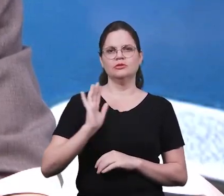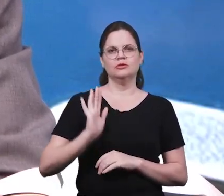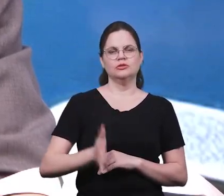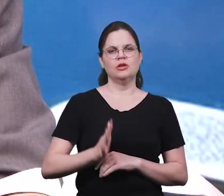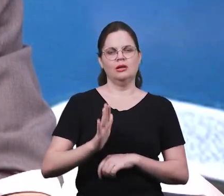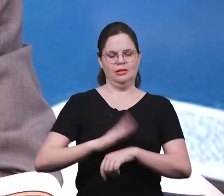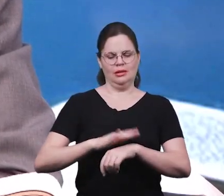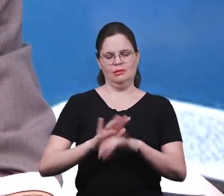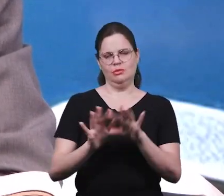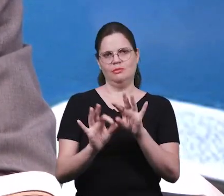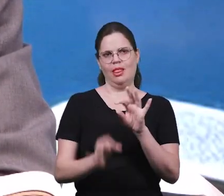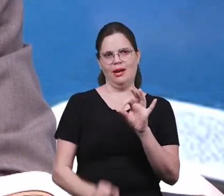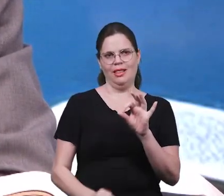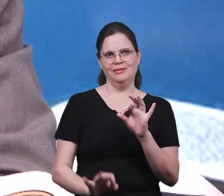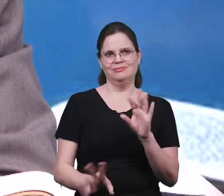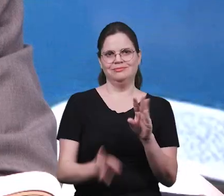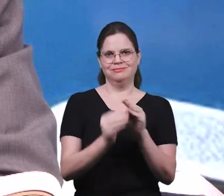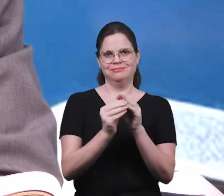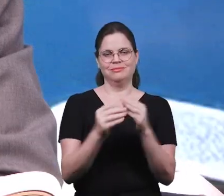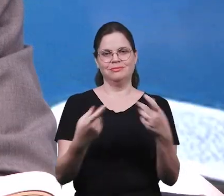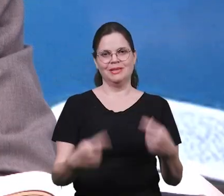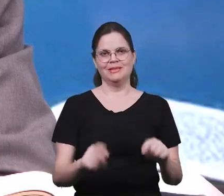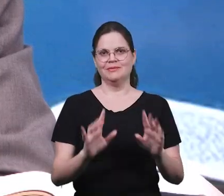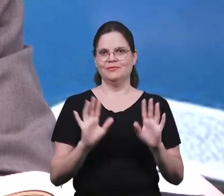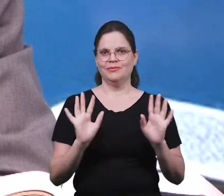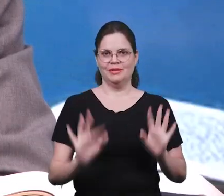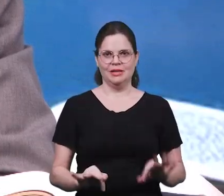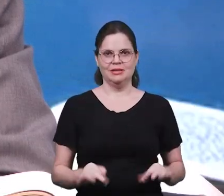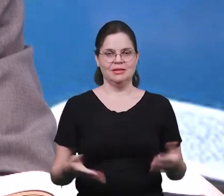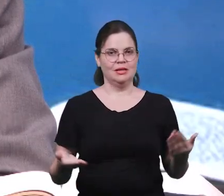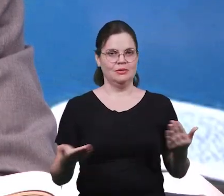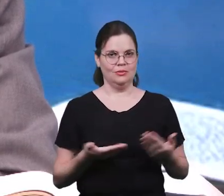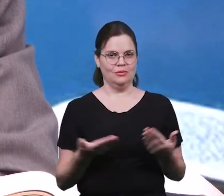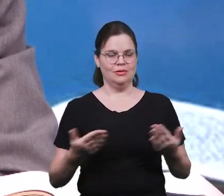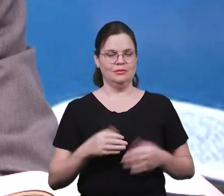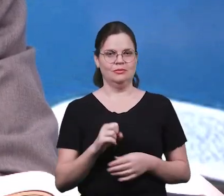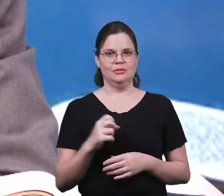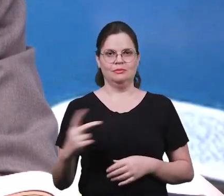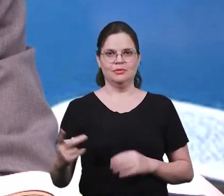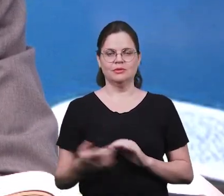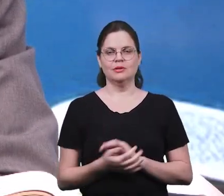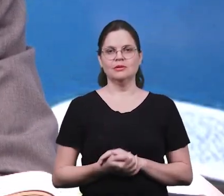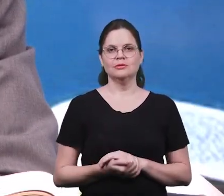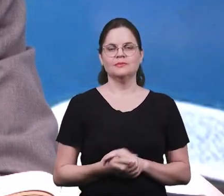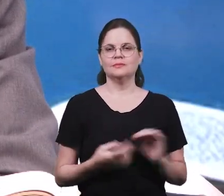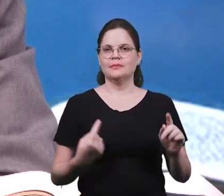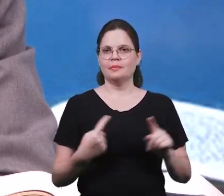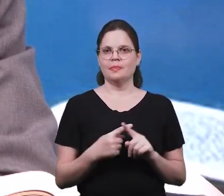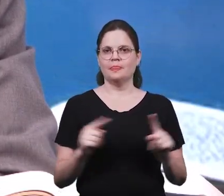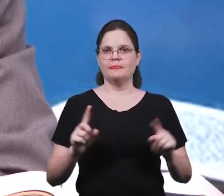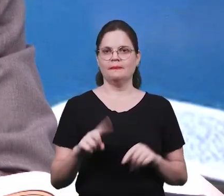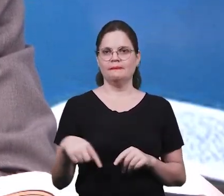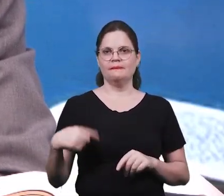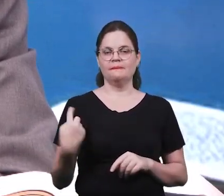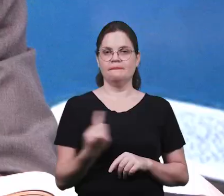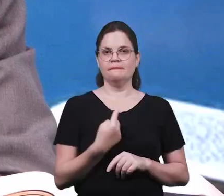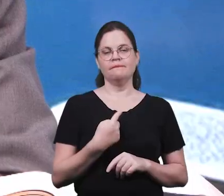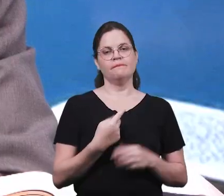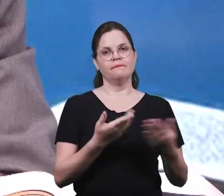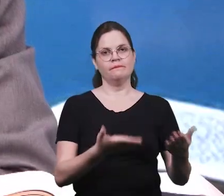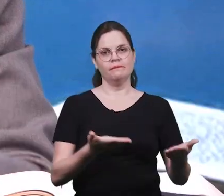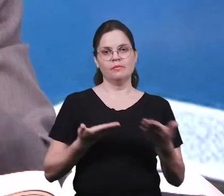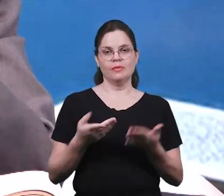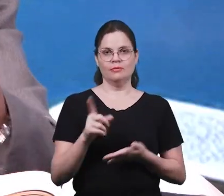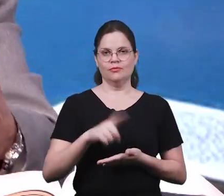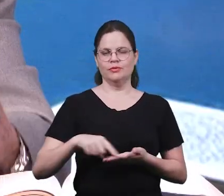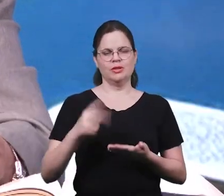nosso horário, e vamos ter que encerrar aqui, né, a nossa apresentação de hoje. Mas fica aqui o nosso convite para